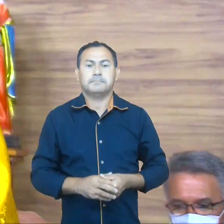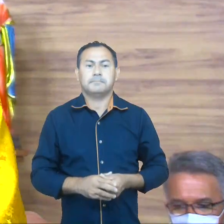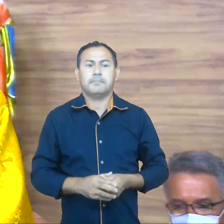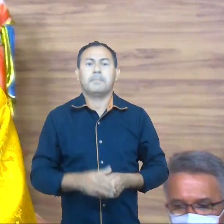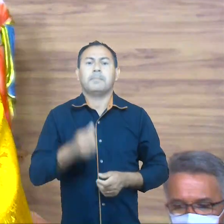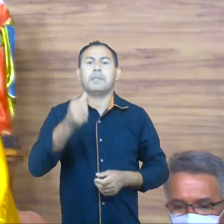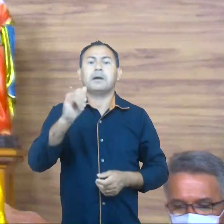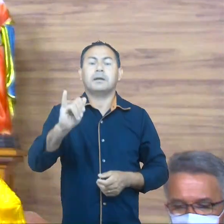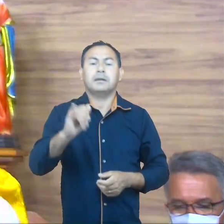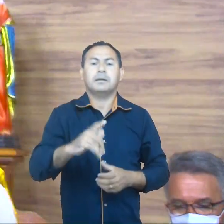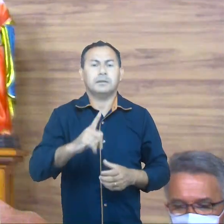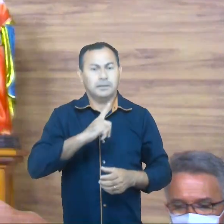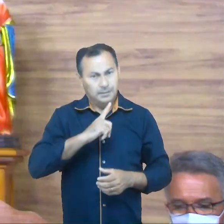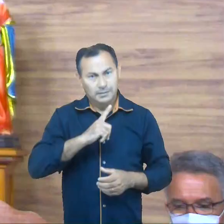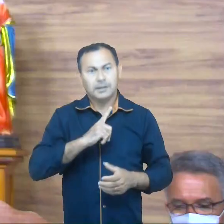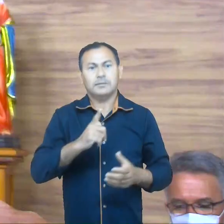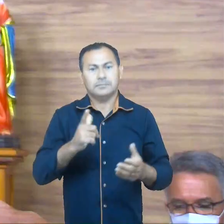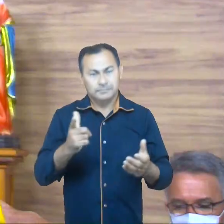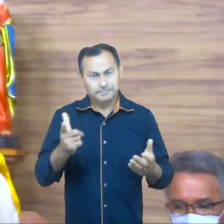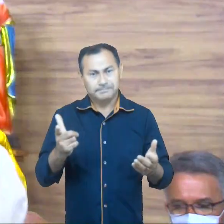E aí houve uma